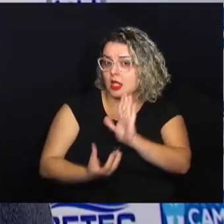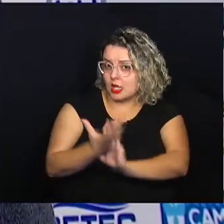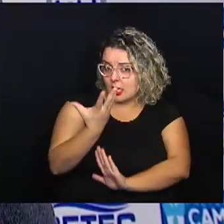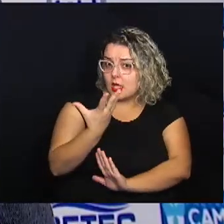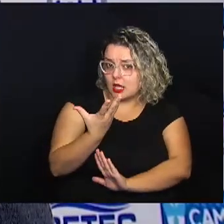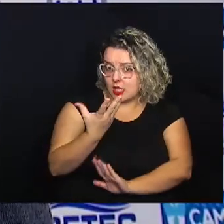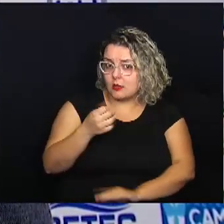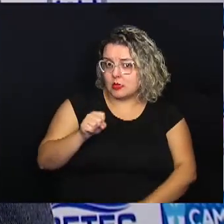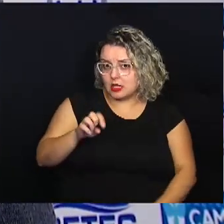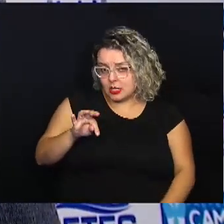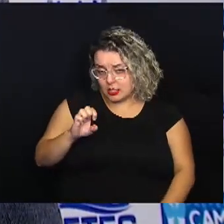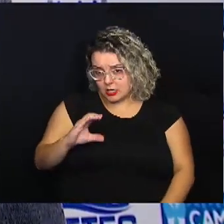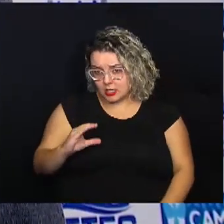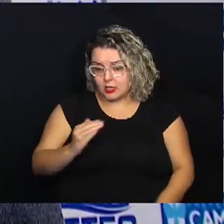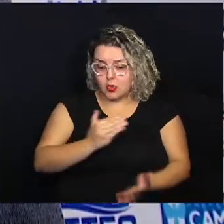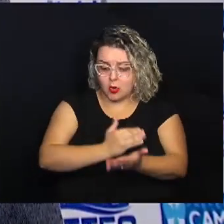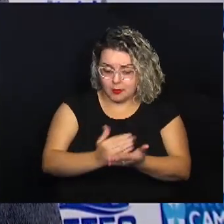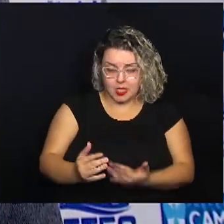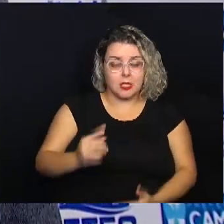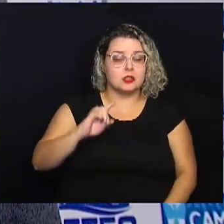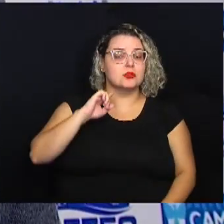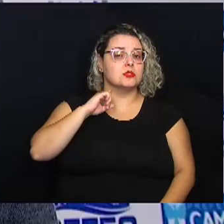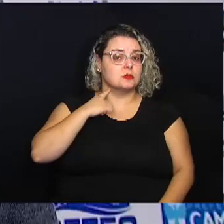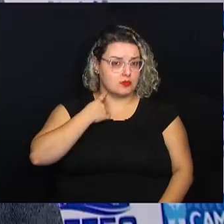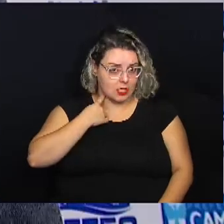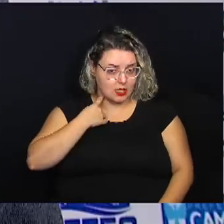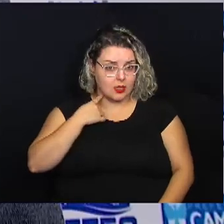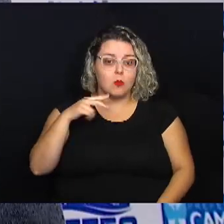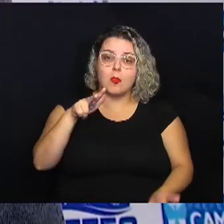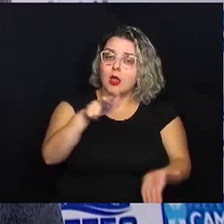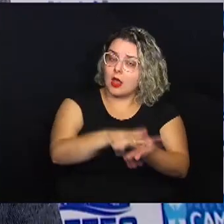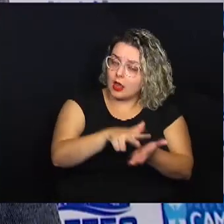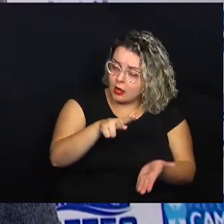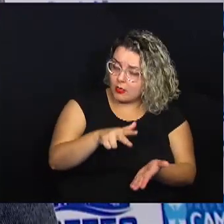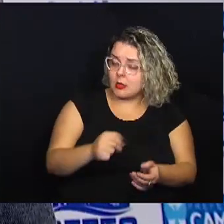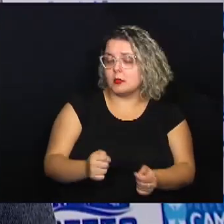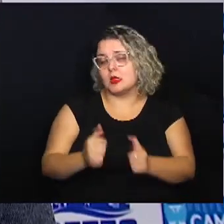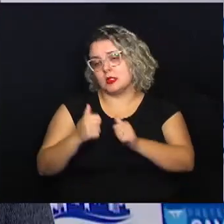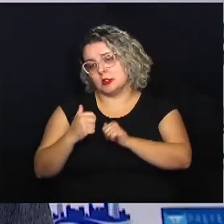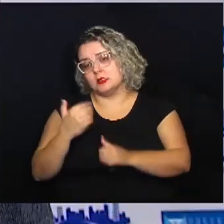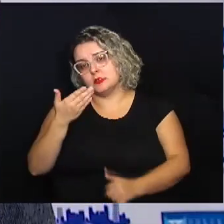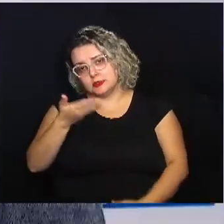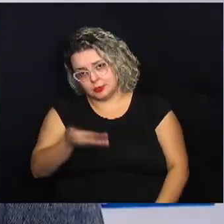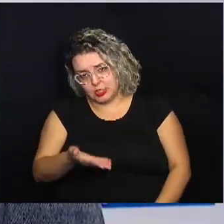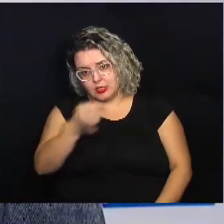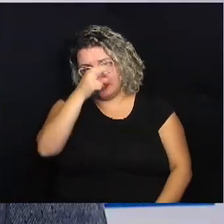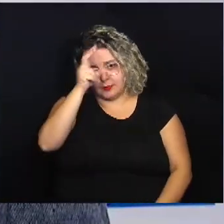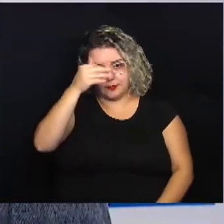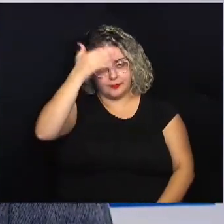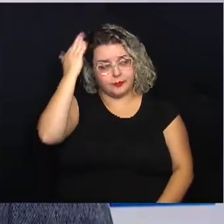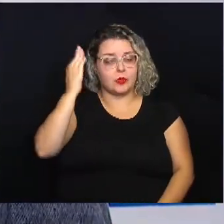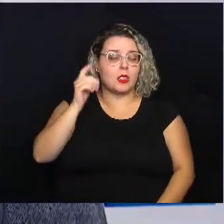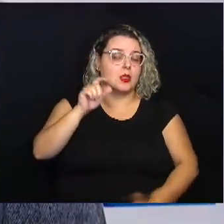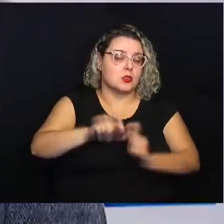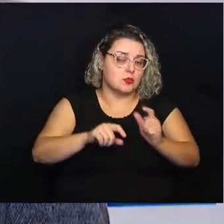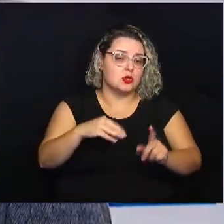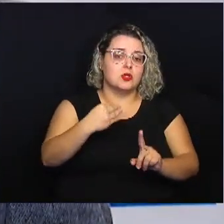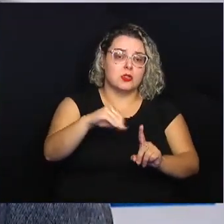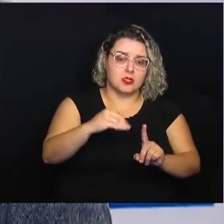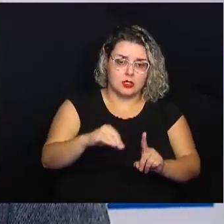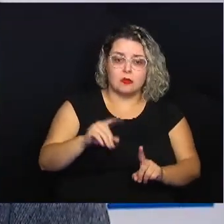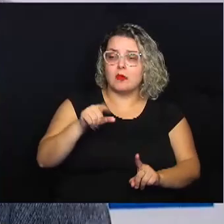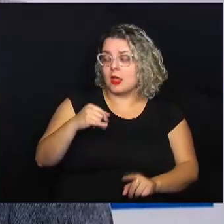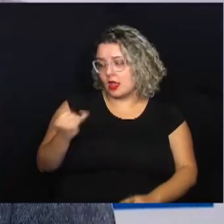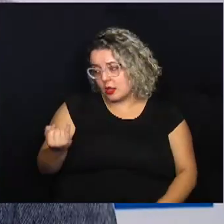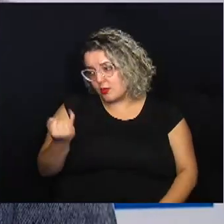vigorar a partir de maio, regulamenta esse benefício às pessoas de baixa renda. É um contingente